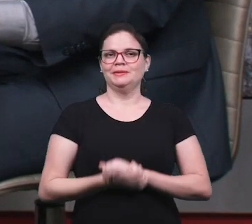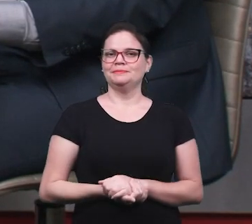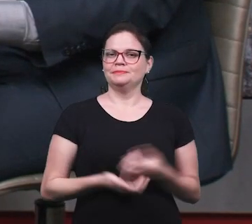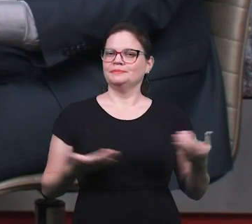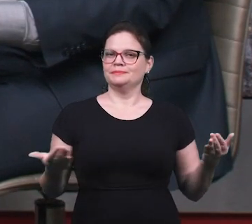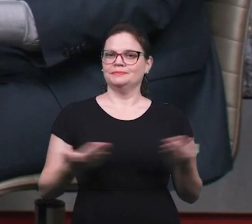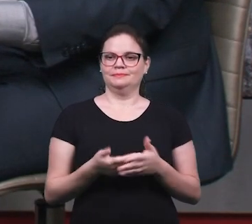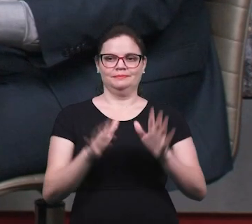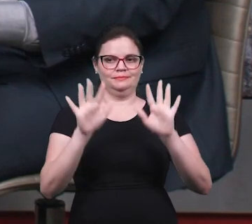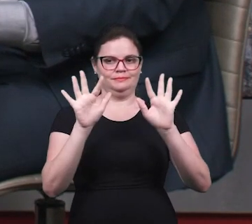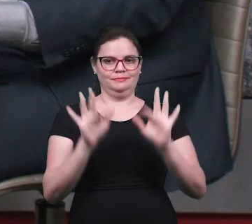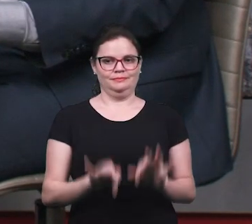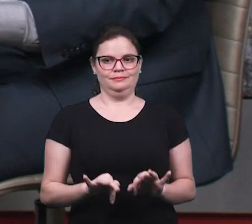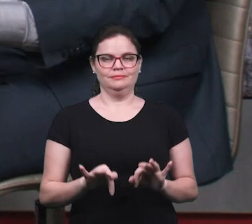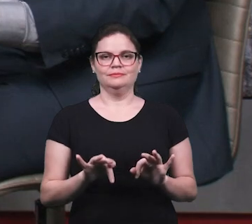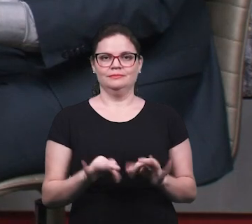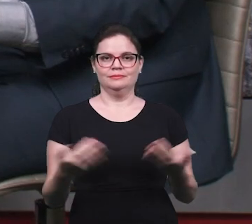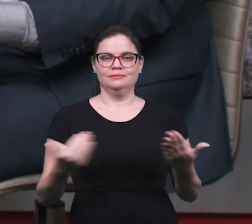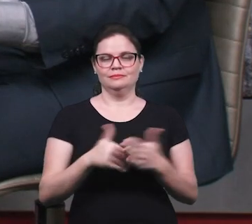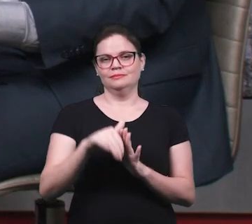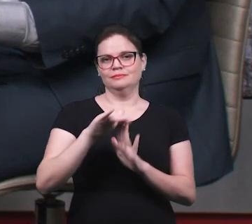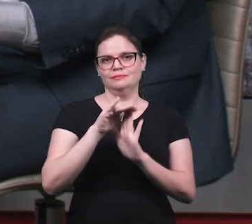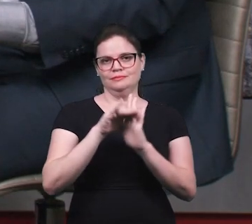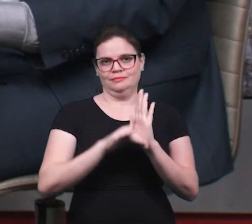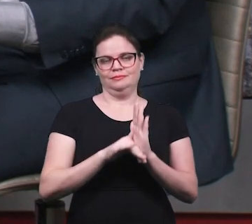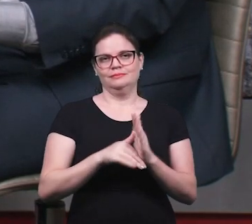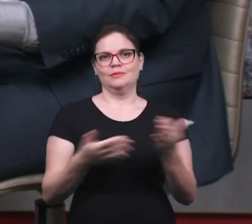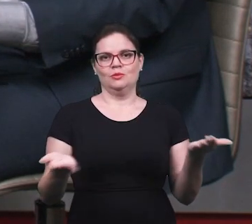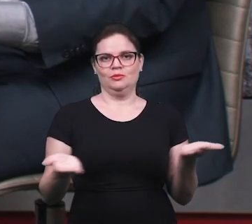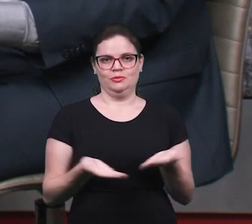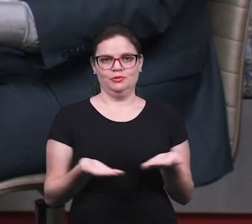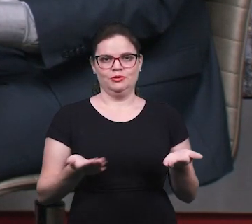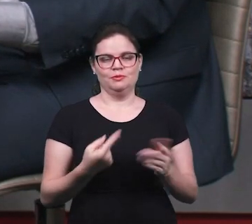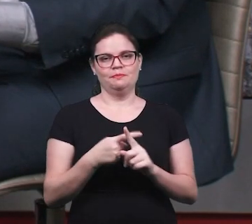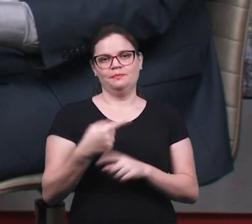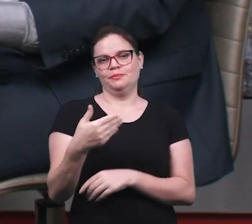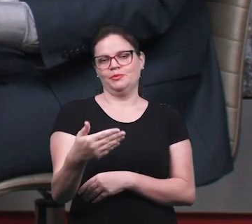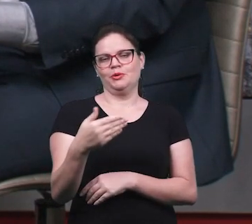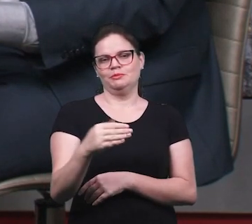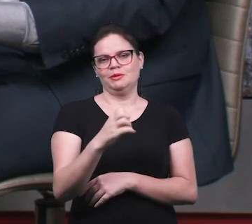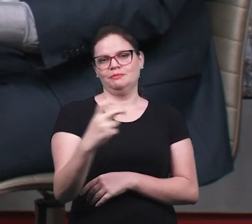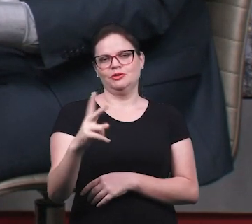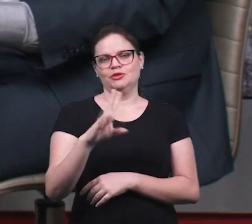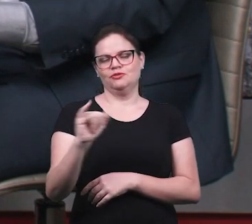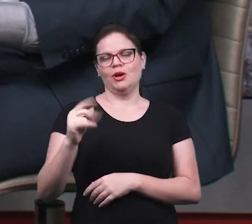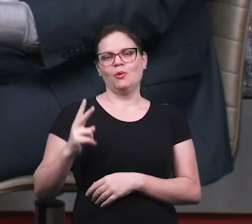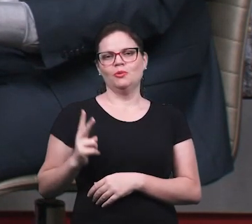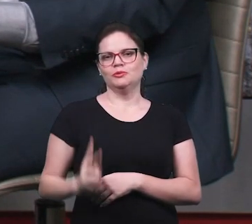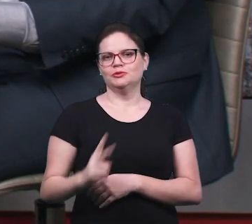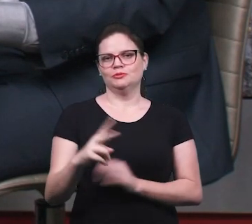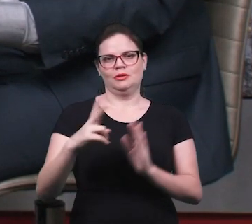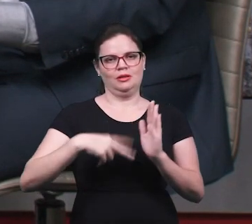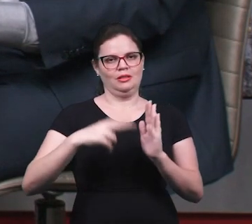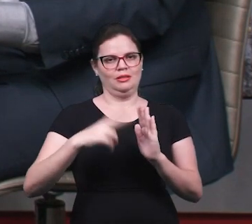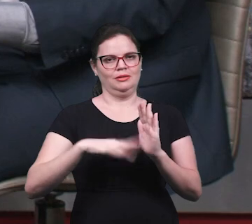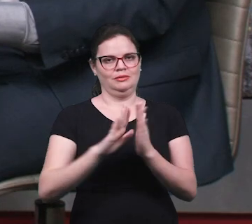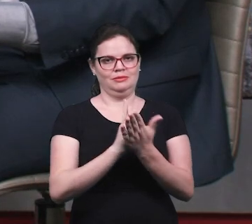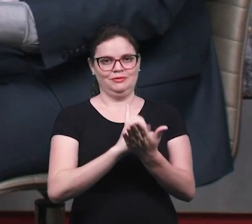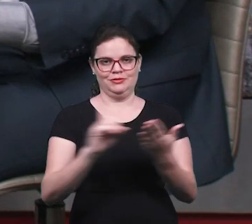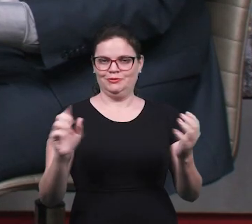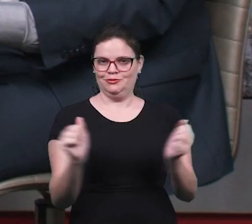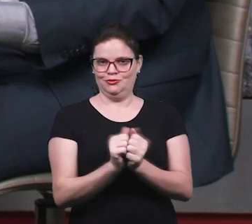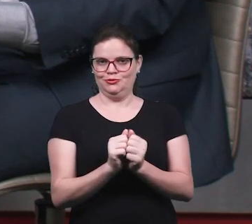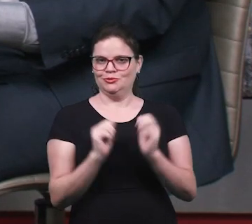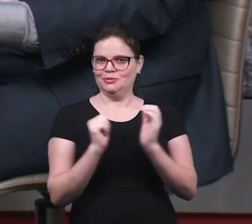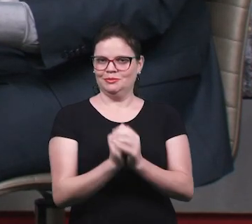Vamos encerrar o nosso programa por hoje, mas no próximo episódio nós continuamos a leitura da Bíblia